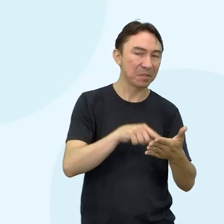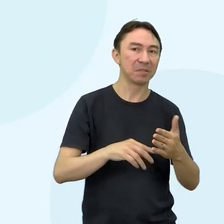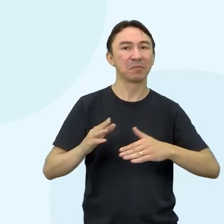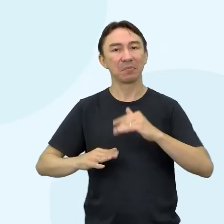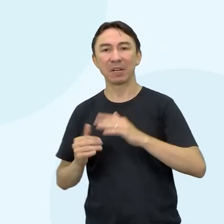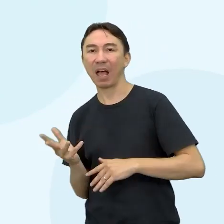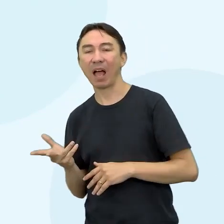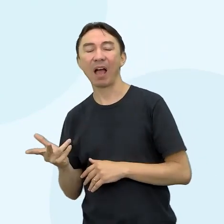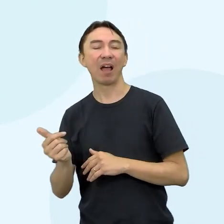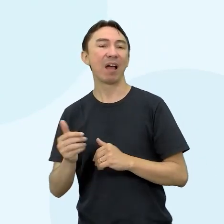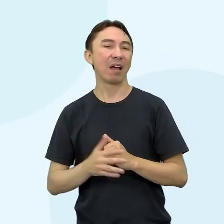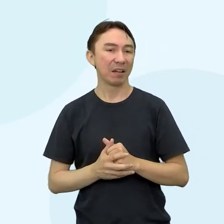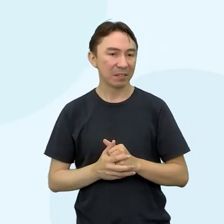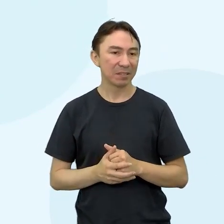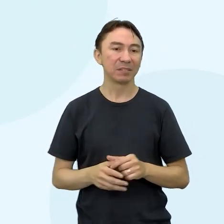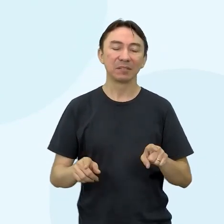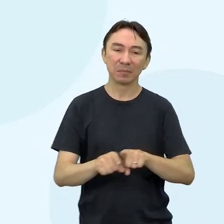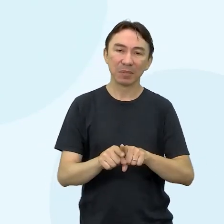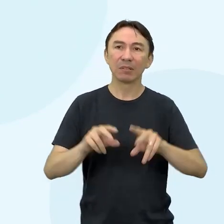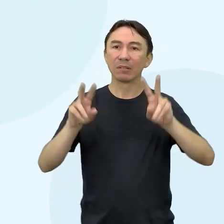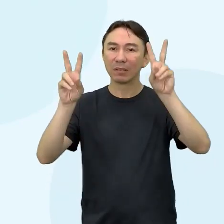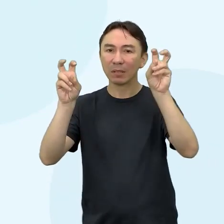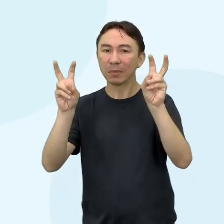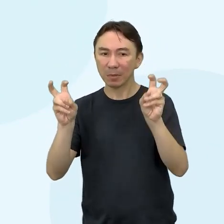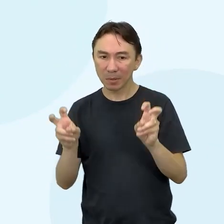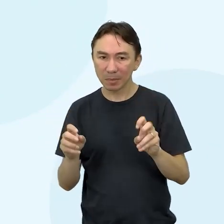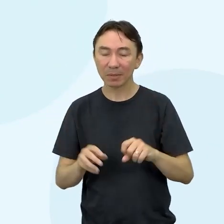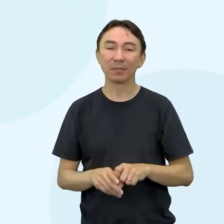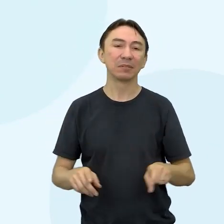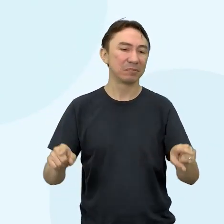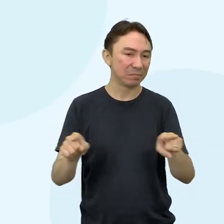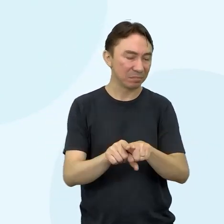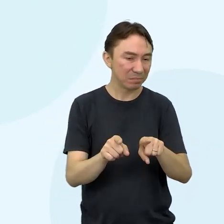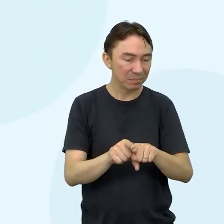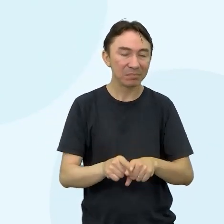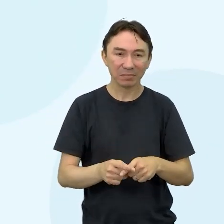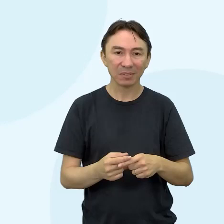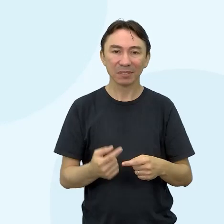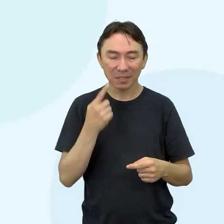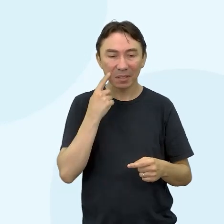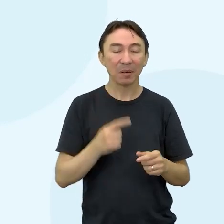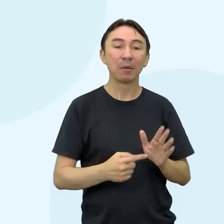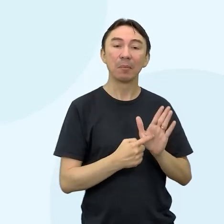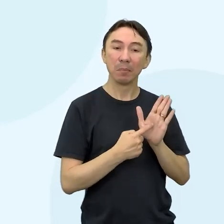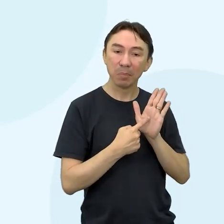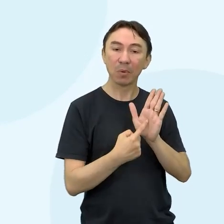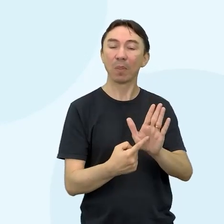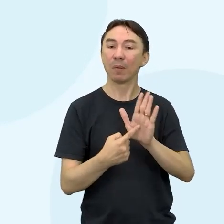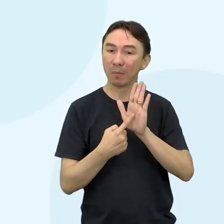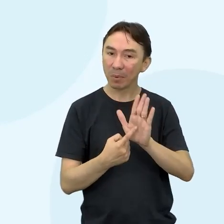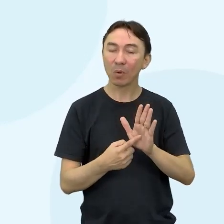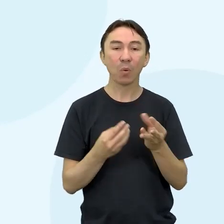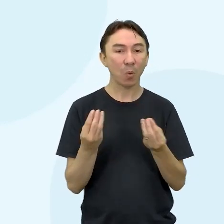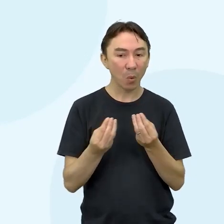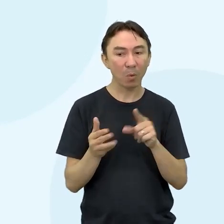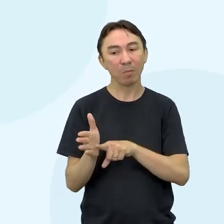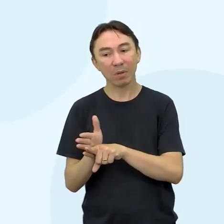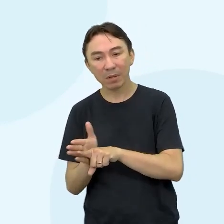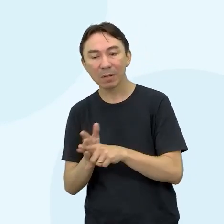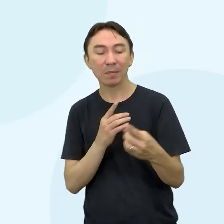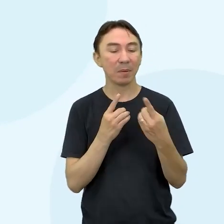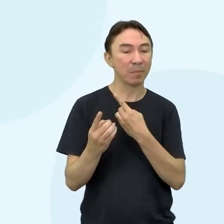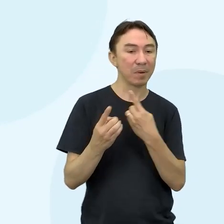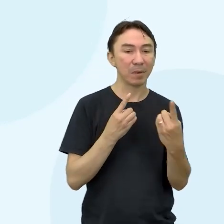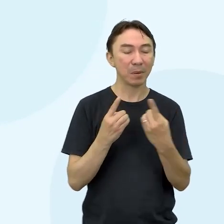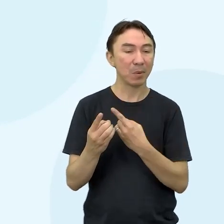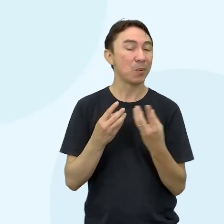habilidades, também as temáticas e realizamos aí importantes apontamentos sobre as pesquisas e os debates.